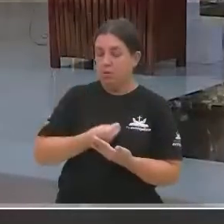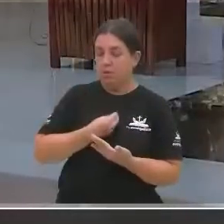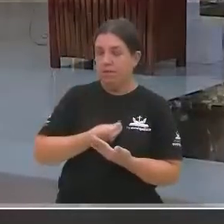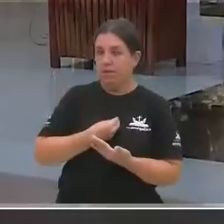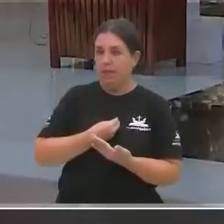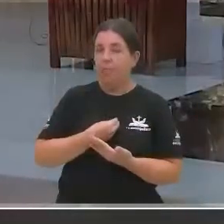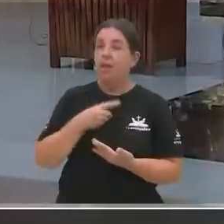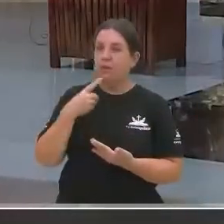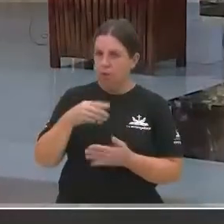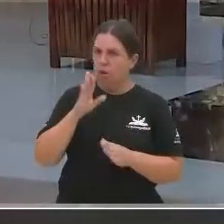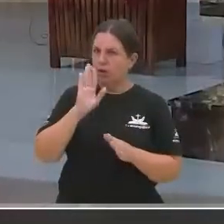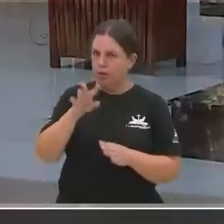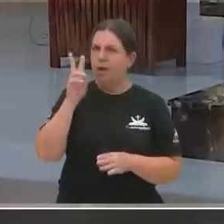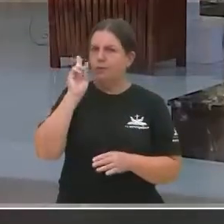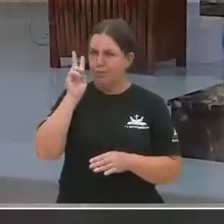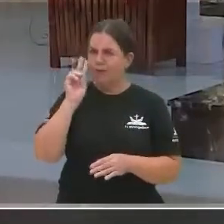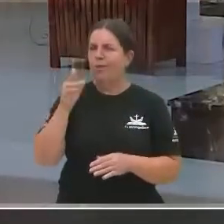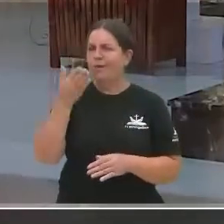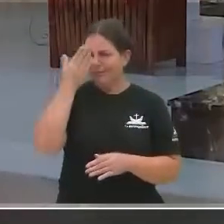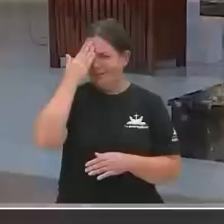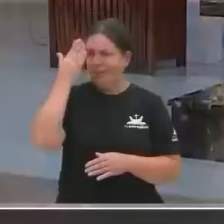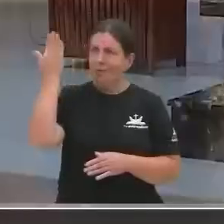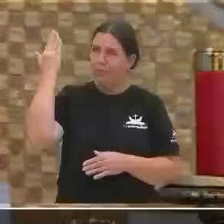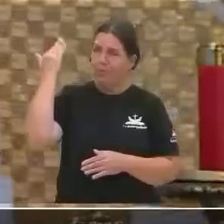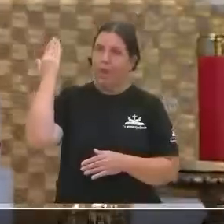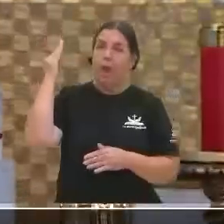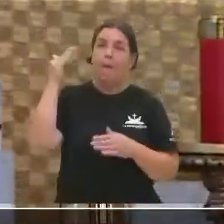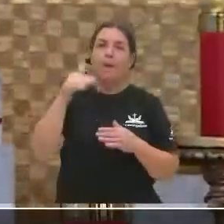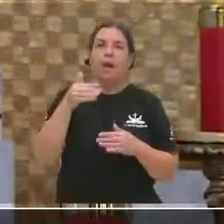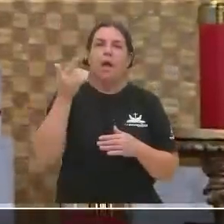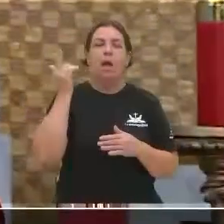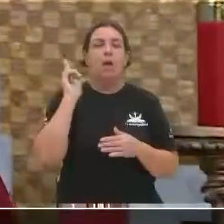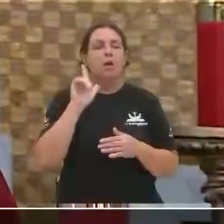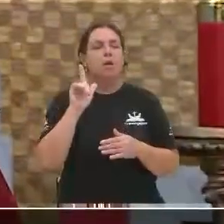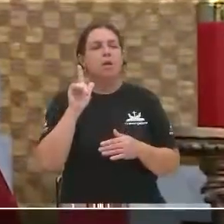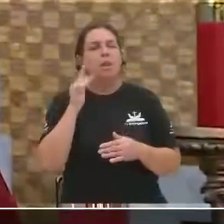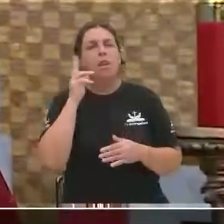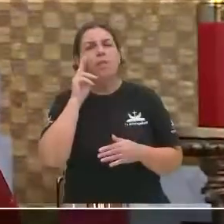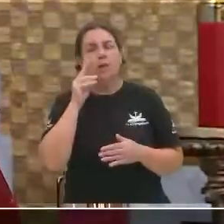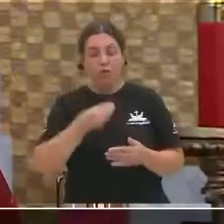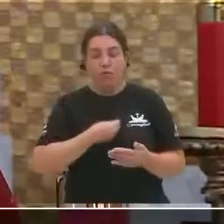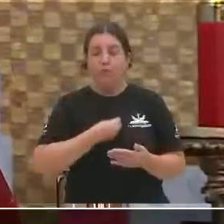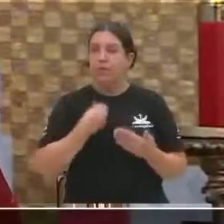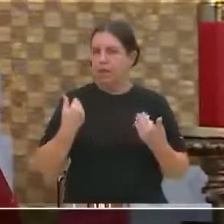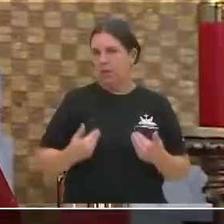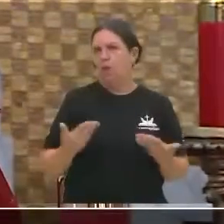ida para a história da humanidade para que a gente pense na nossa vida